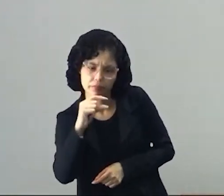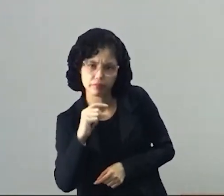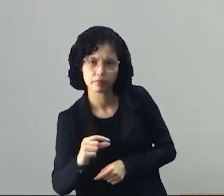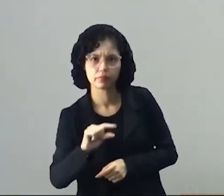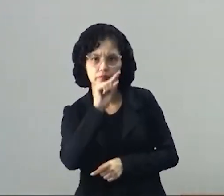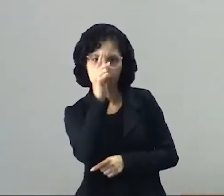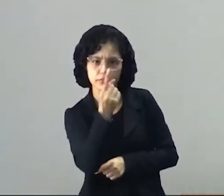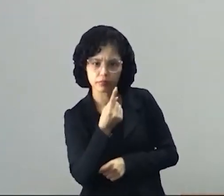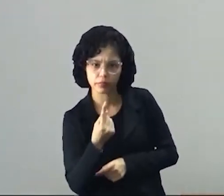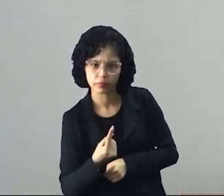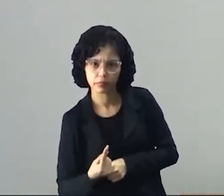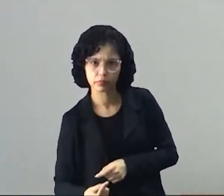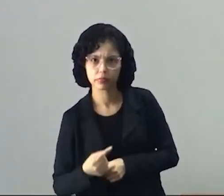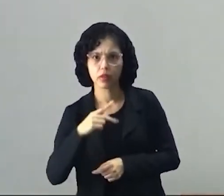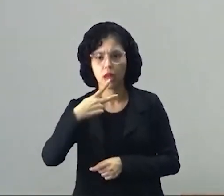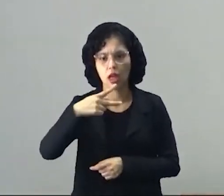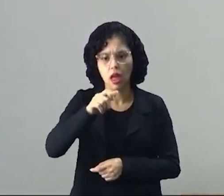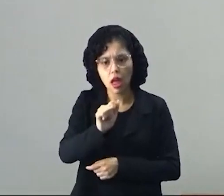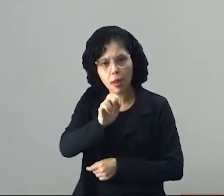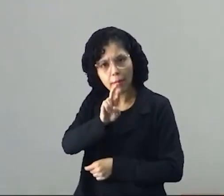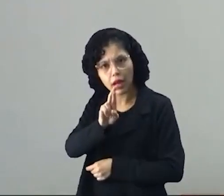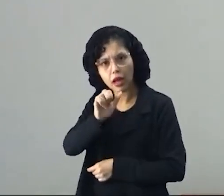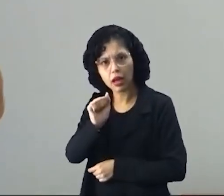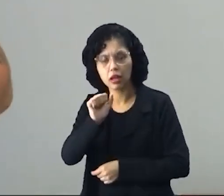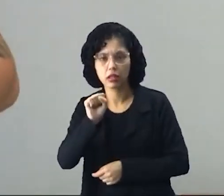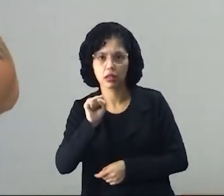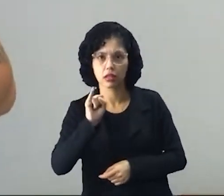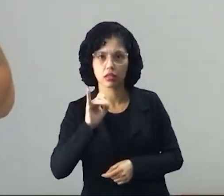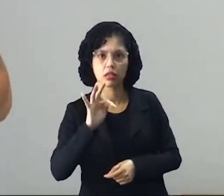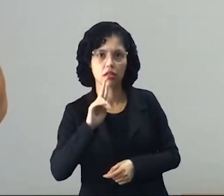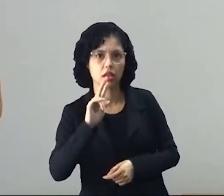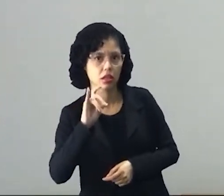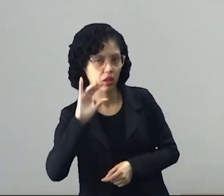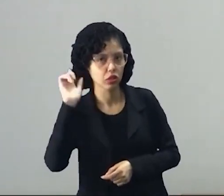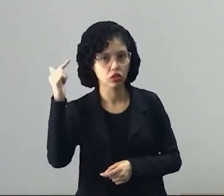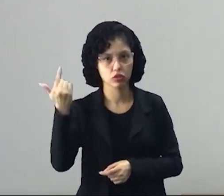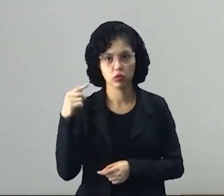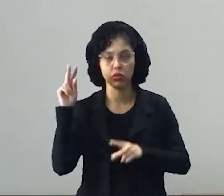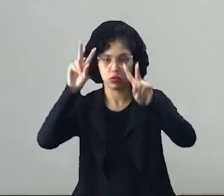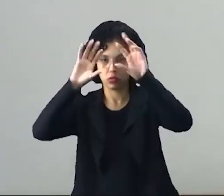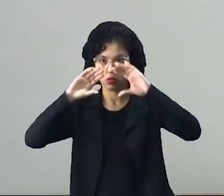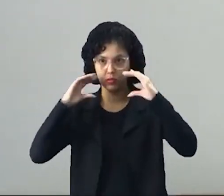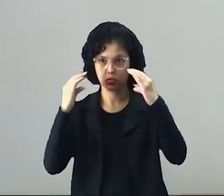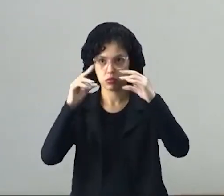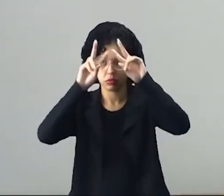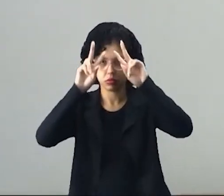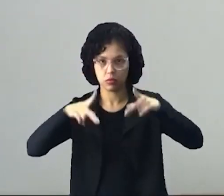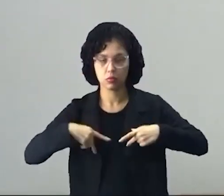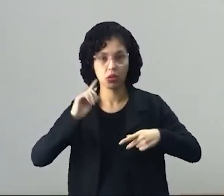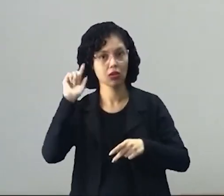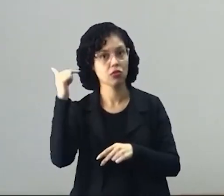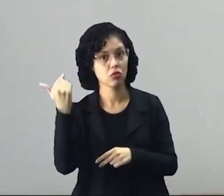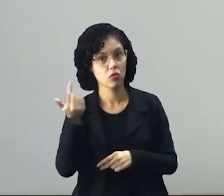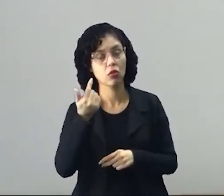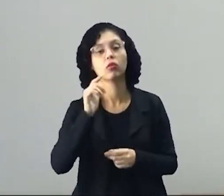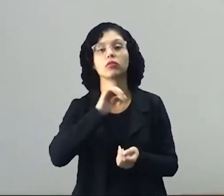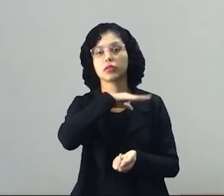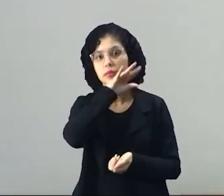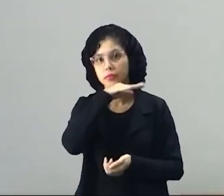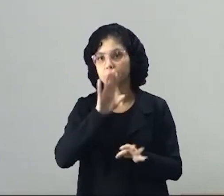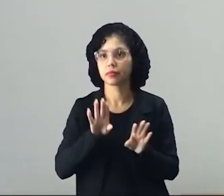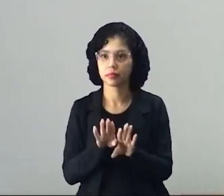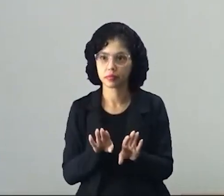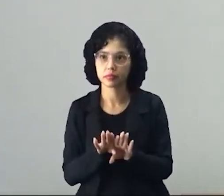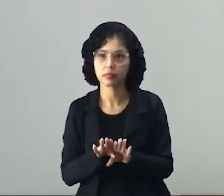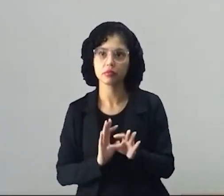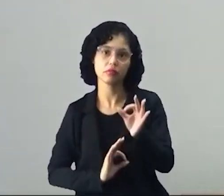esses organismos que são parasitas do ser humano e de outros animais. Então, já vai uma atenção especial também, que quando você